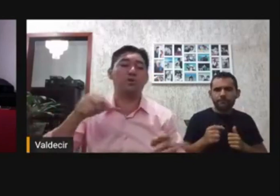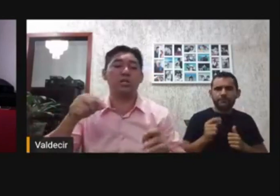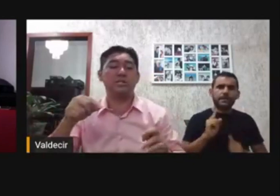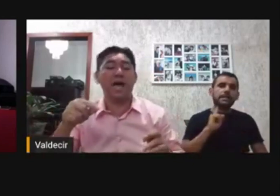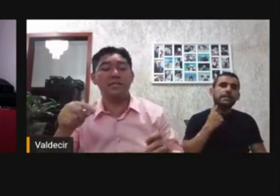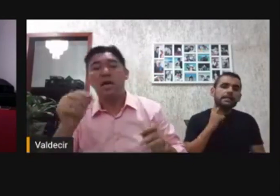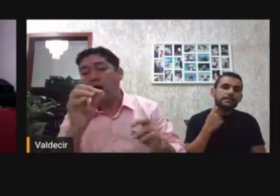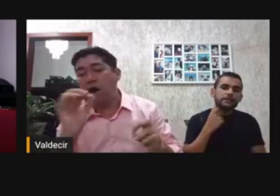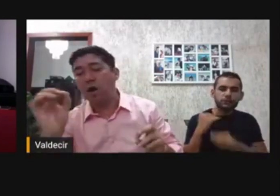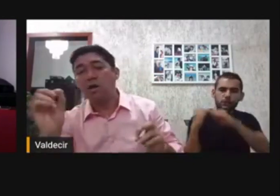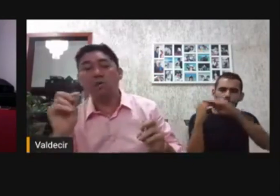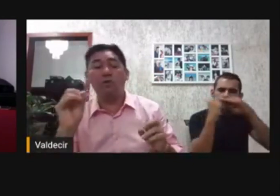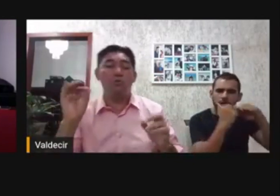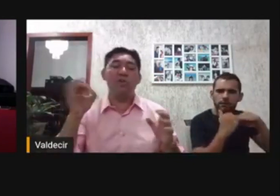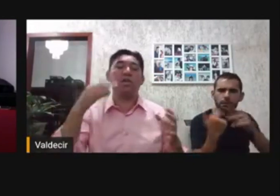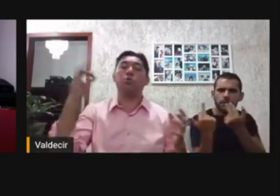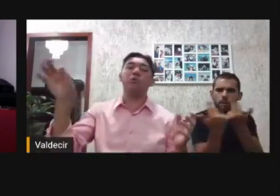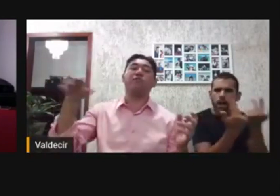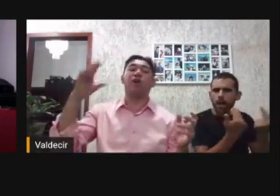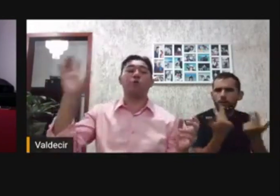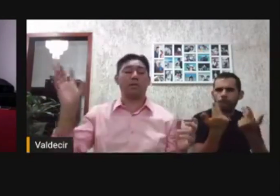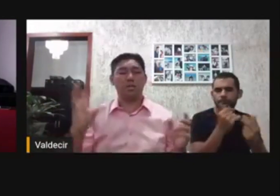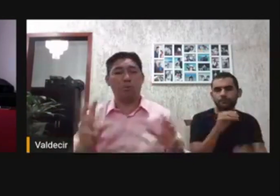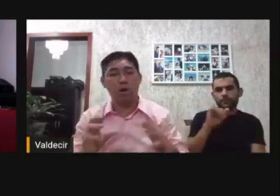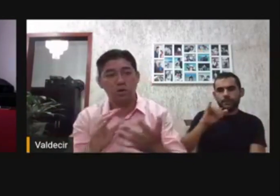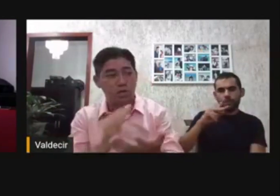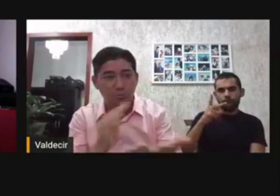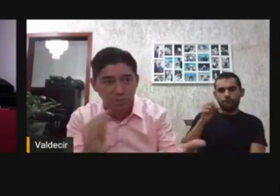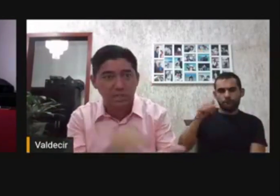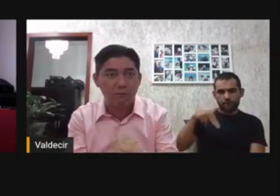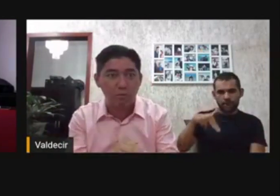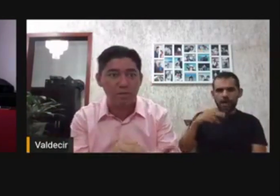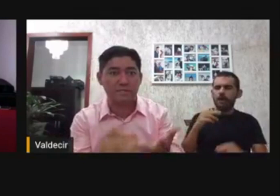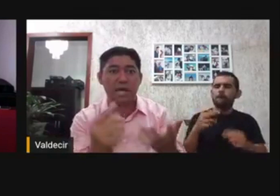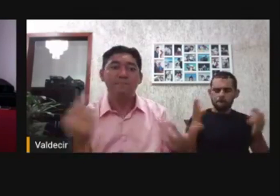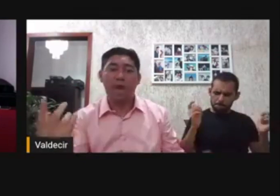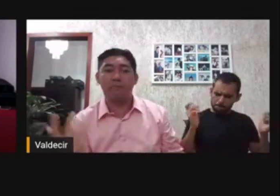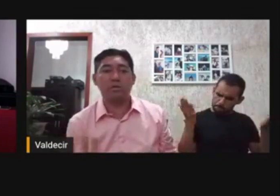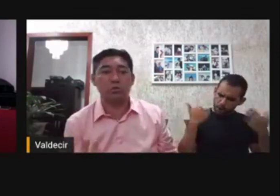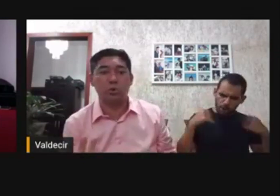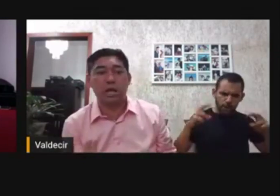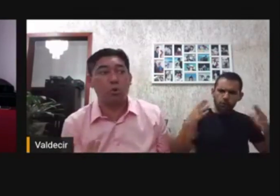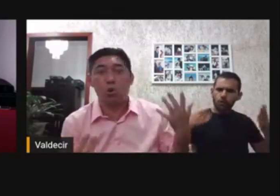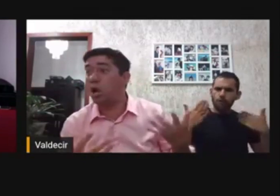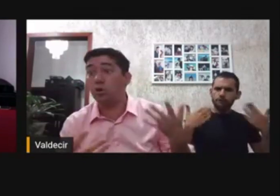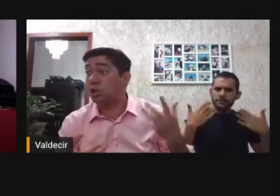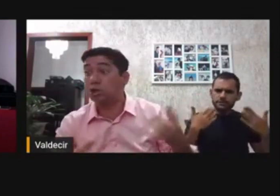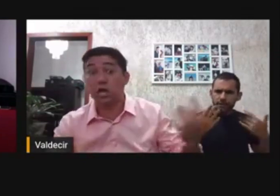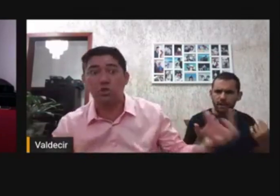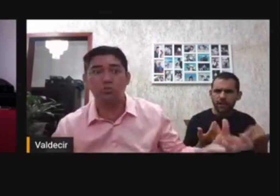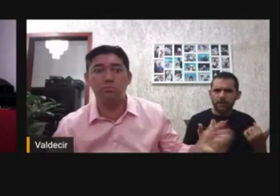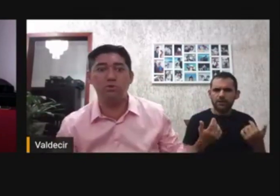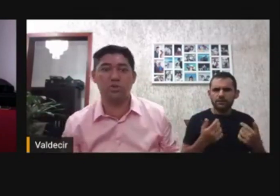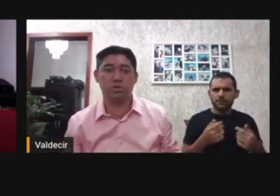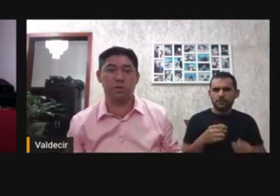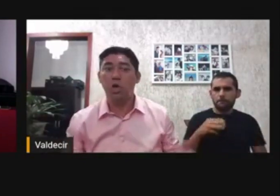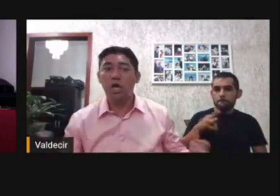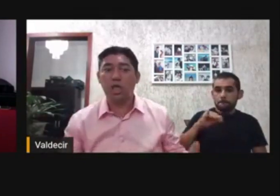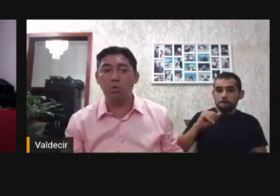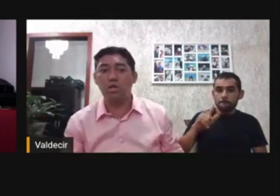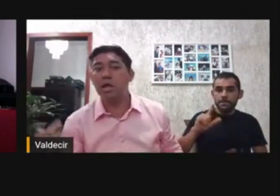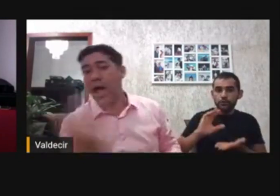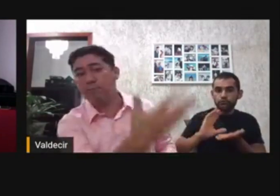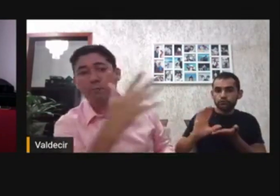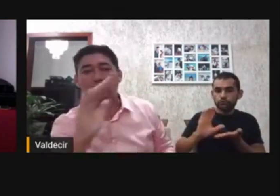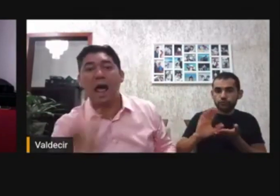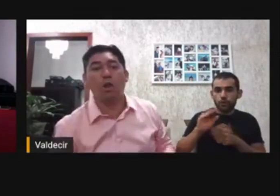lixeiras padronizadas. Ah, ó, vamos ver aqui com o Infanco, com o patrimônio, gente. Vamos sentar, vamos conversar. A pessoa está colocando aqui tantos mil investimentos,